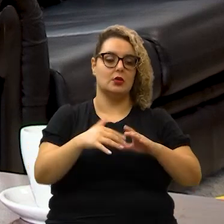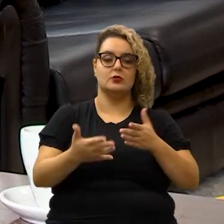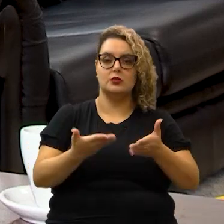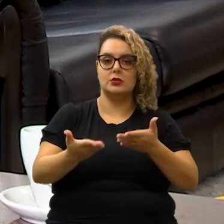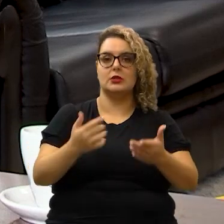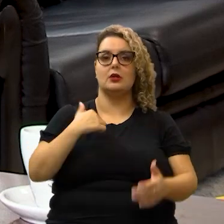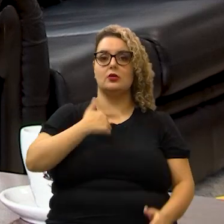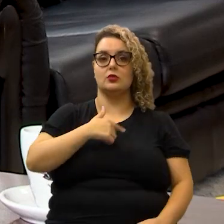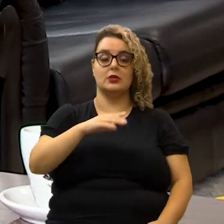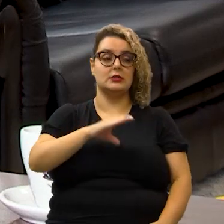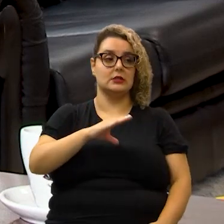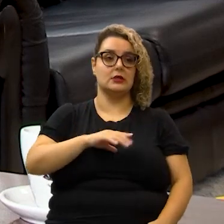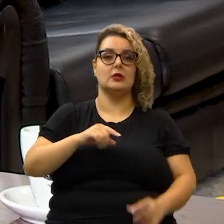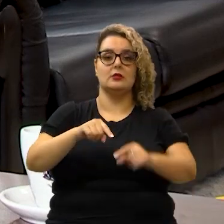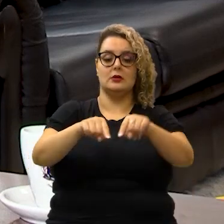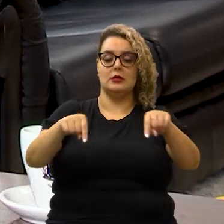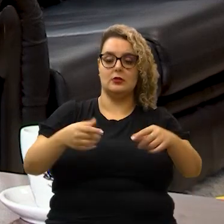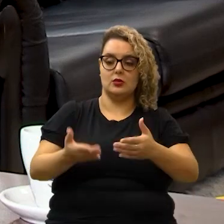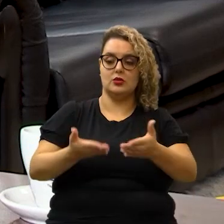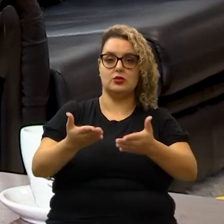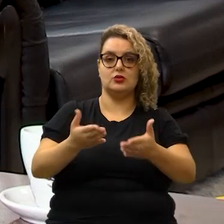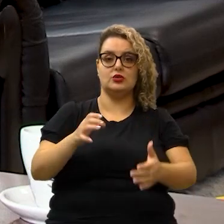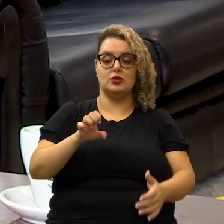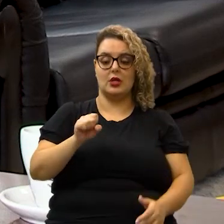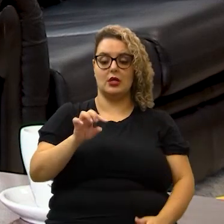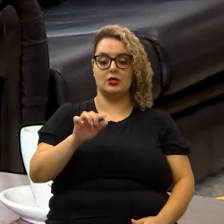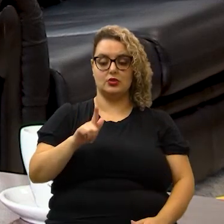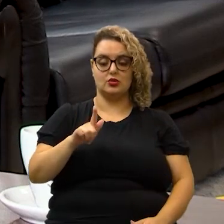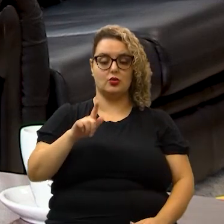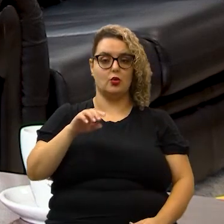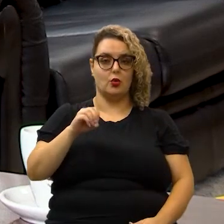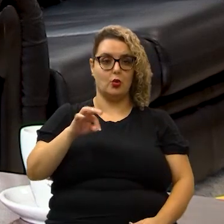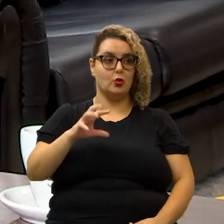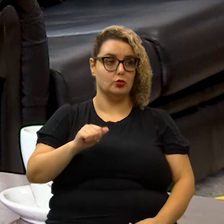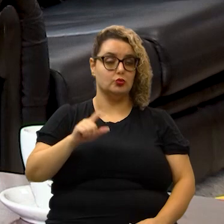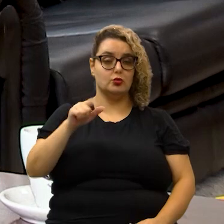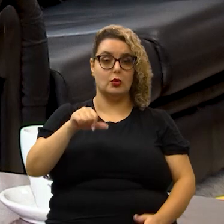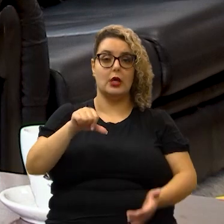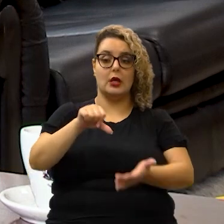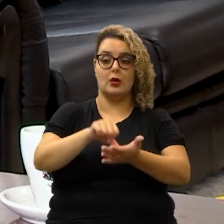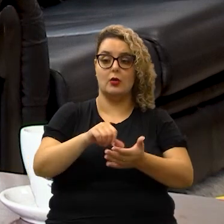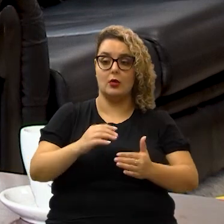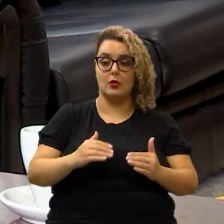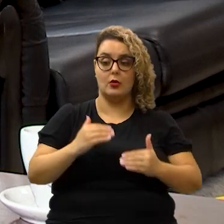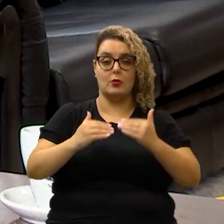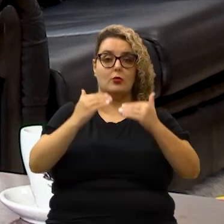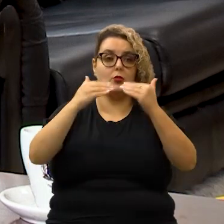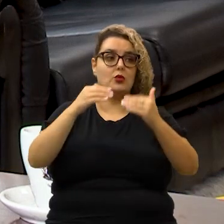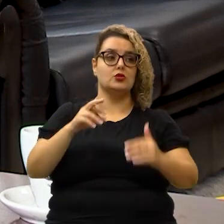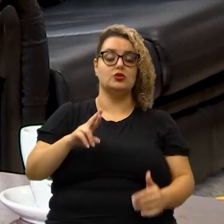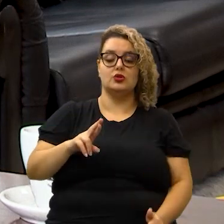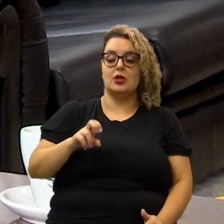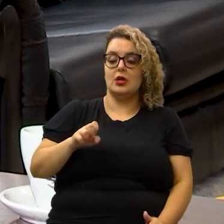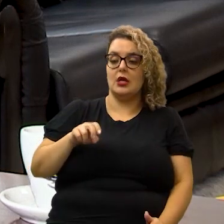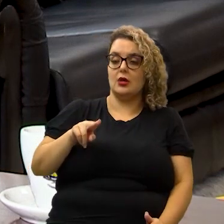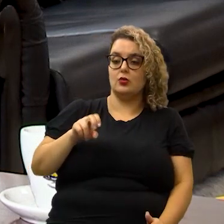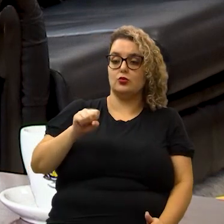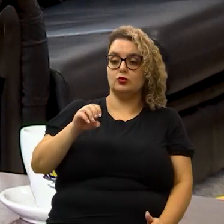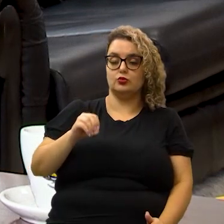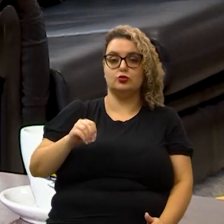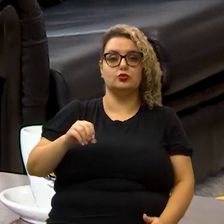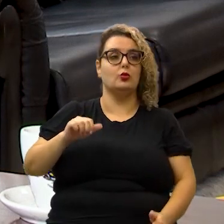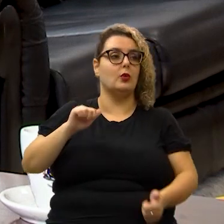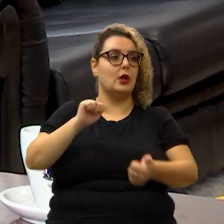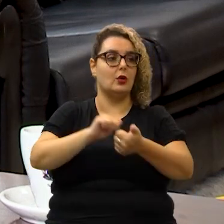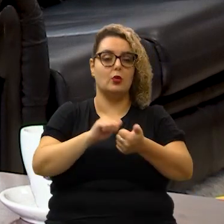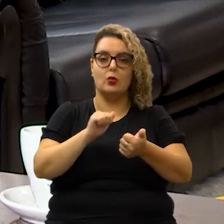estações de tratamento de esgoto, hoje elas viraram estação de produção de água de reuso. A qualidade que sai ao final do processo